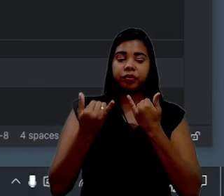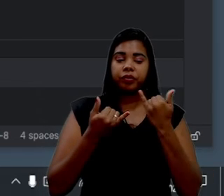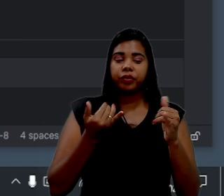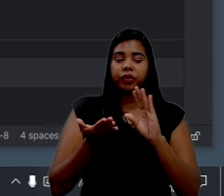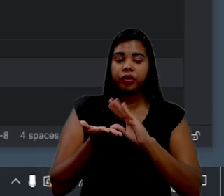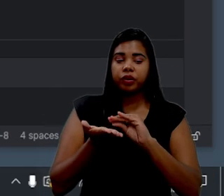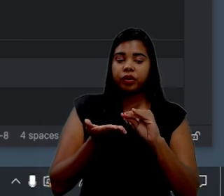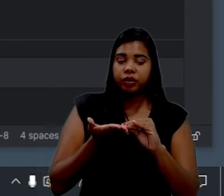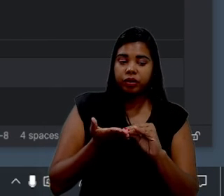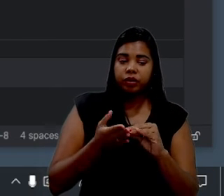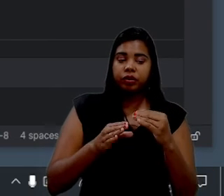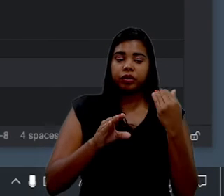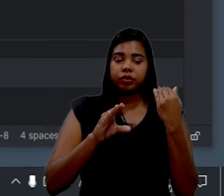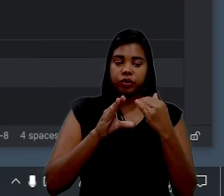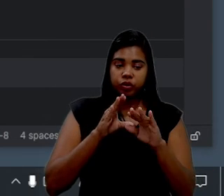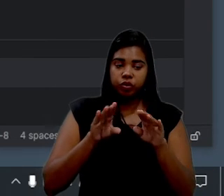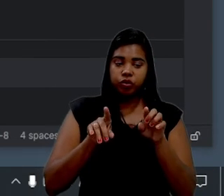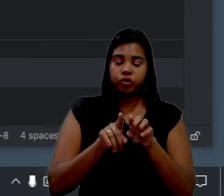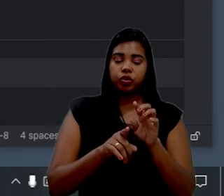formulário e joga para o form.